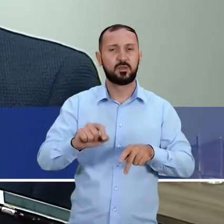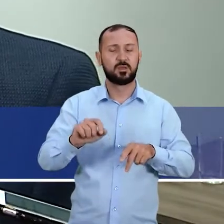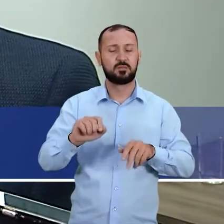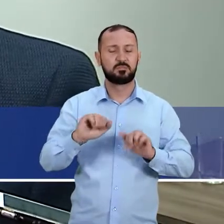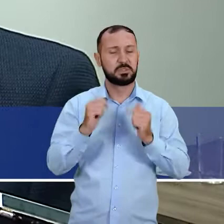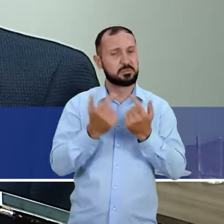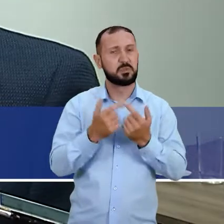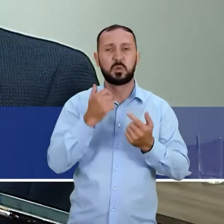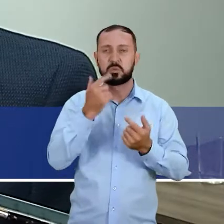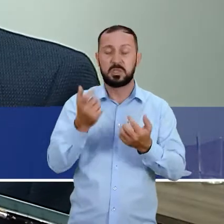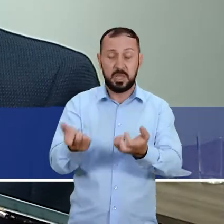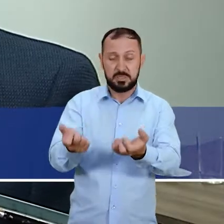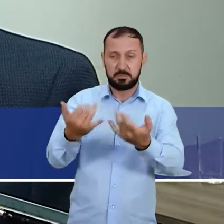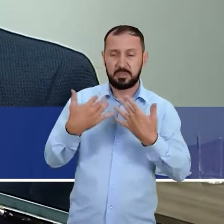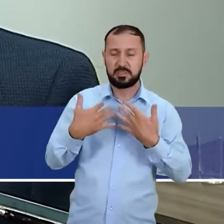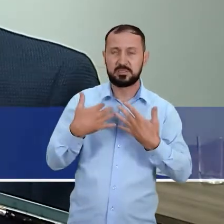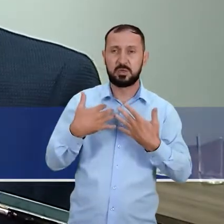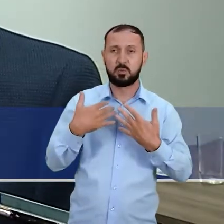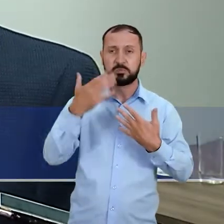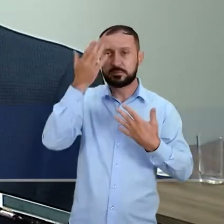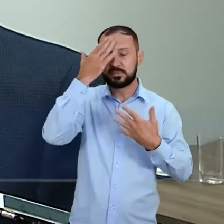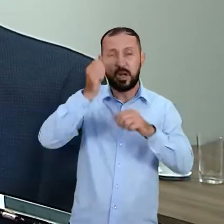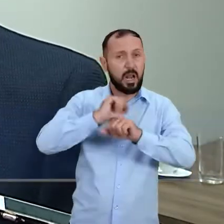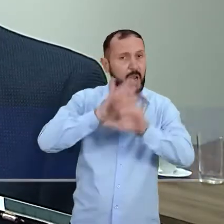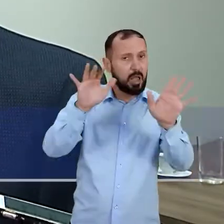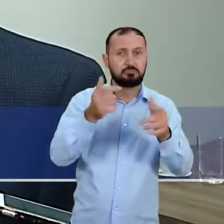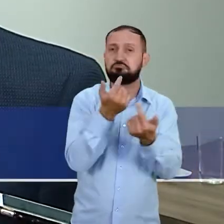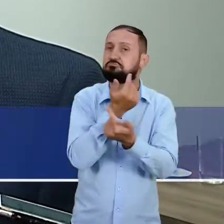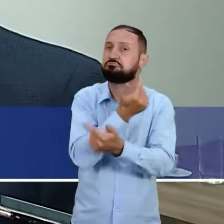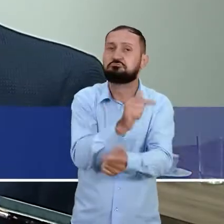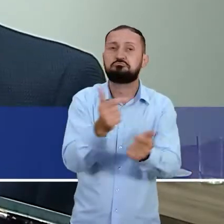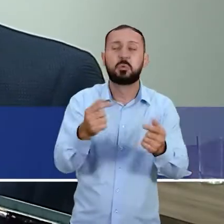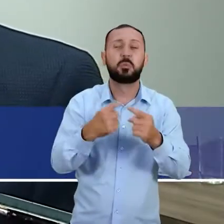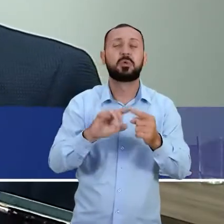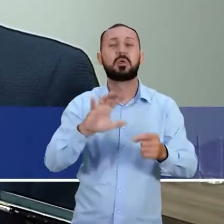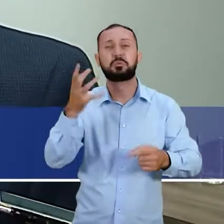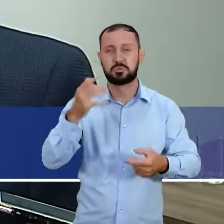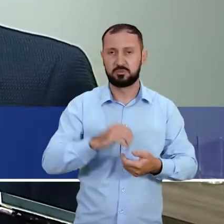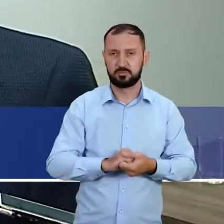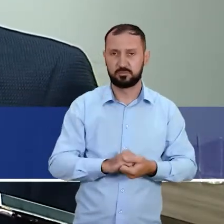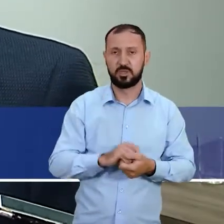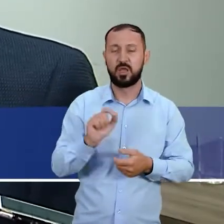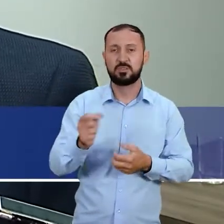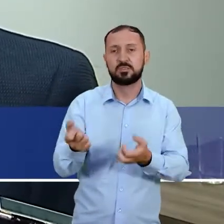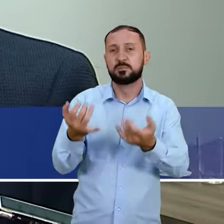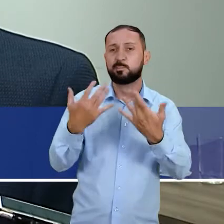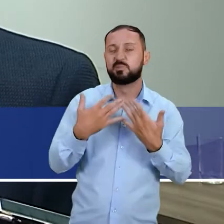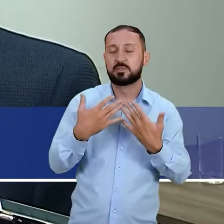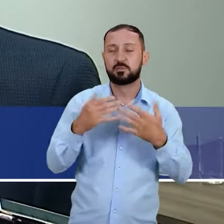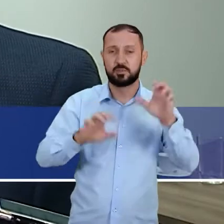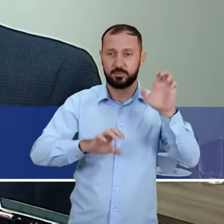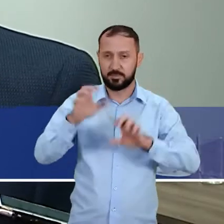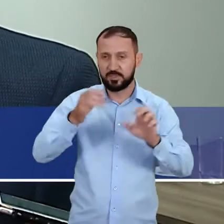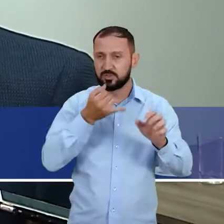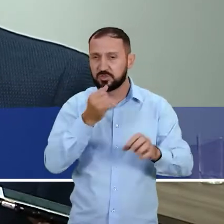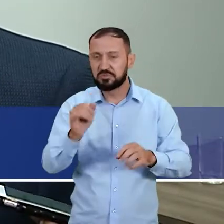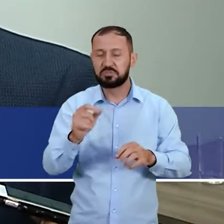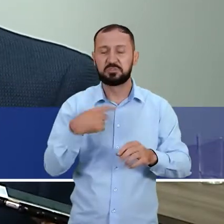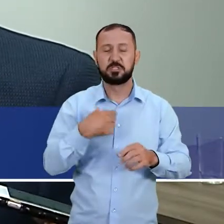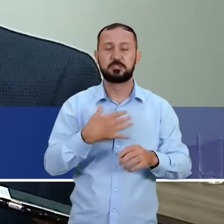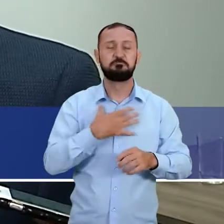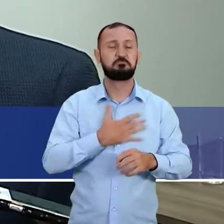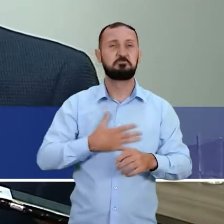não conseguimos uma explicação plausível, algo claro em relação ao que motivou isso. As explicações da Energisa não